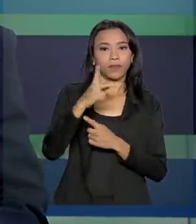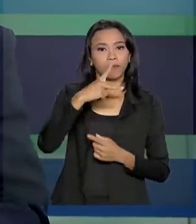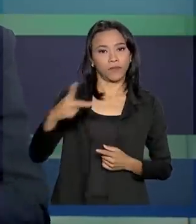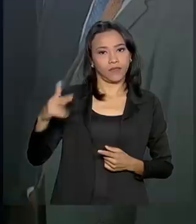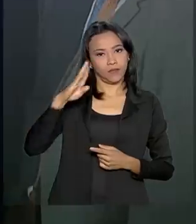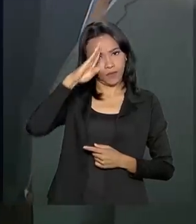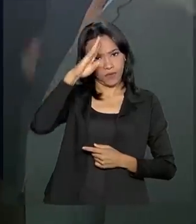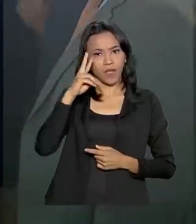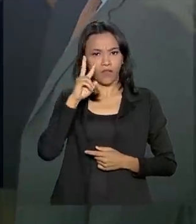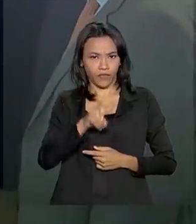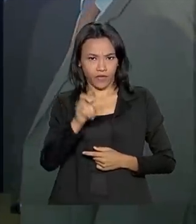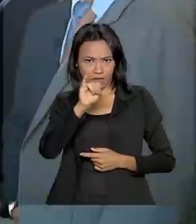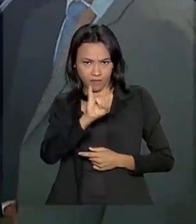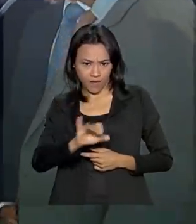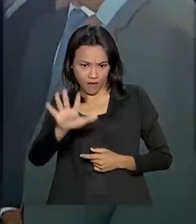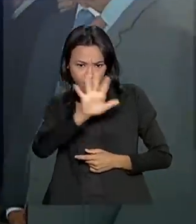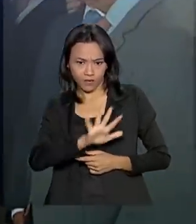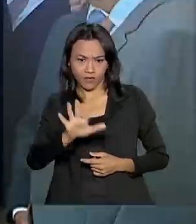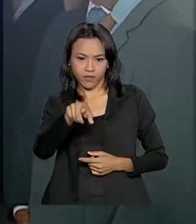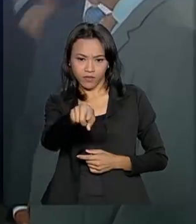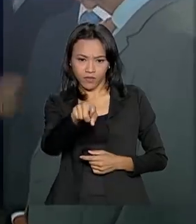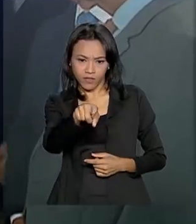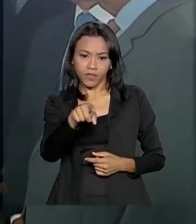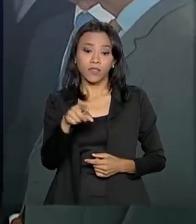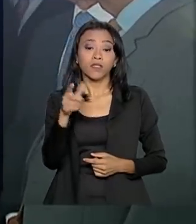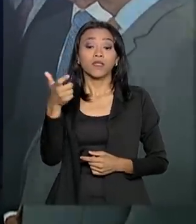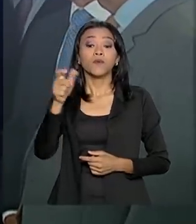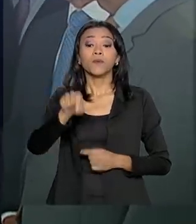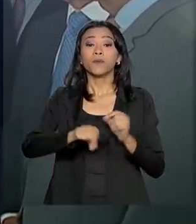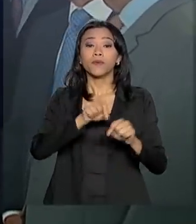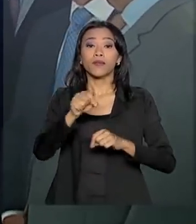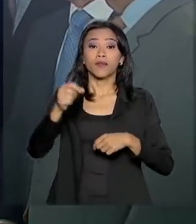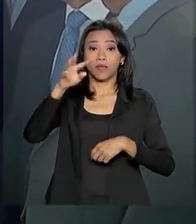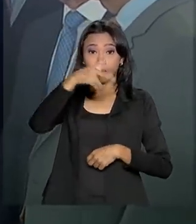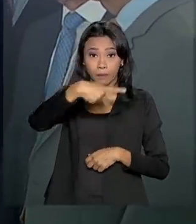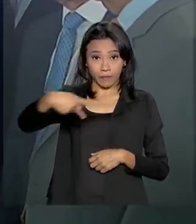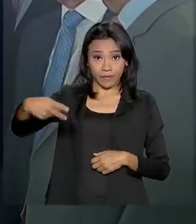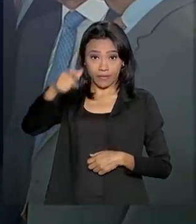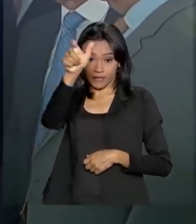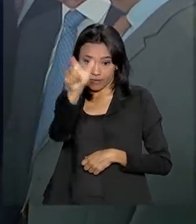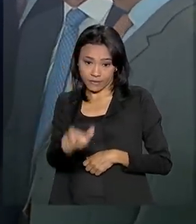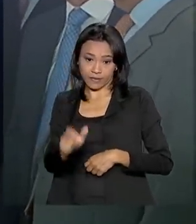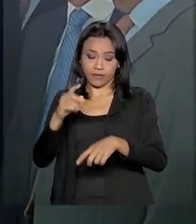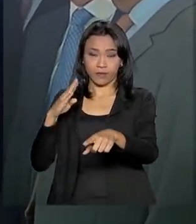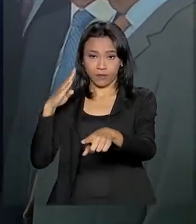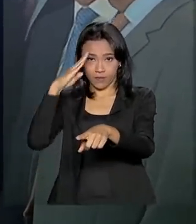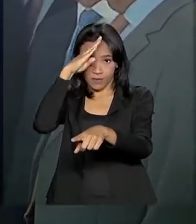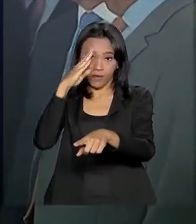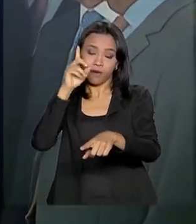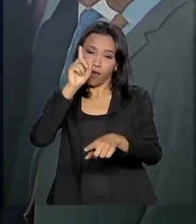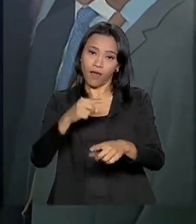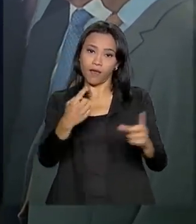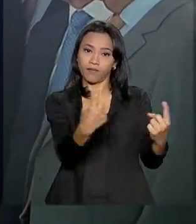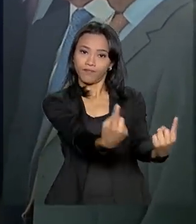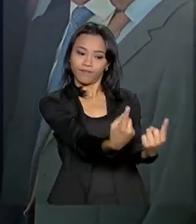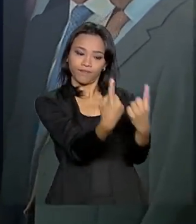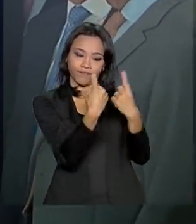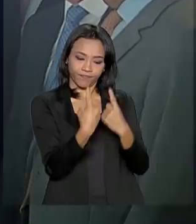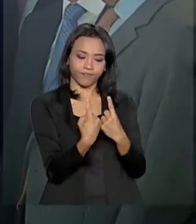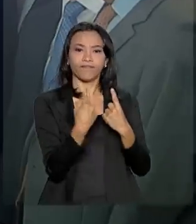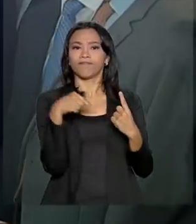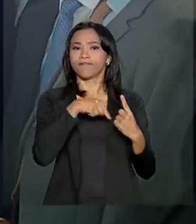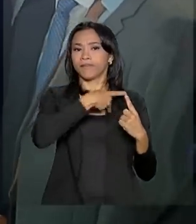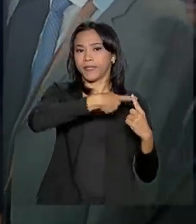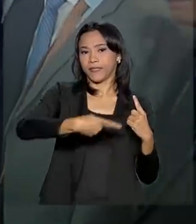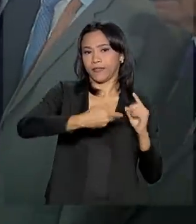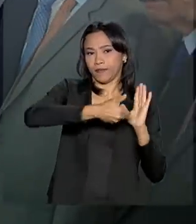Congresso Nacional. Nós vamos mostrar para vocês aqui o momento em que o presidente Jair Bolsonaro é recebido pelo presidente